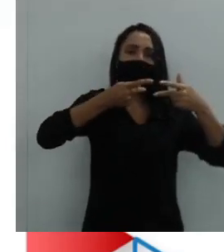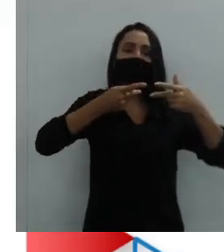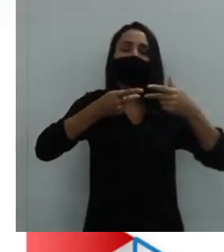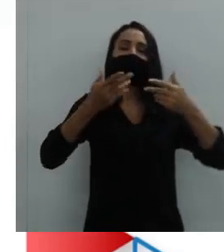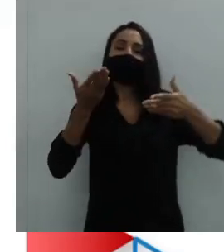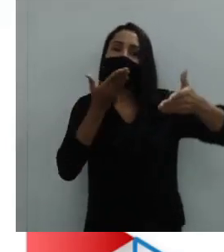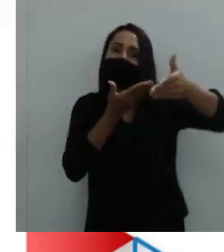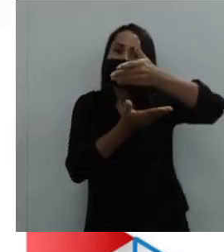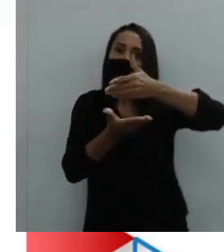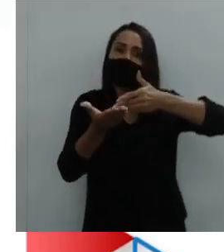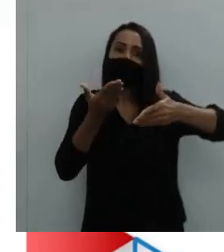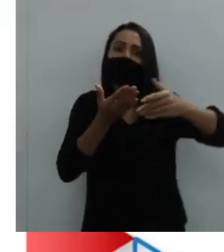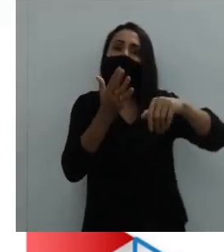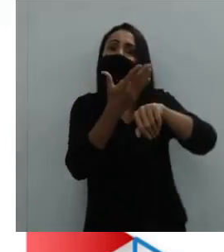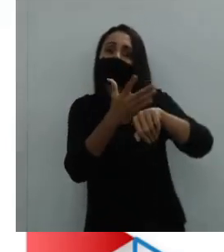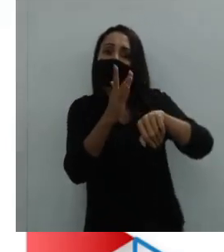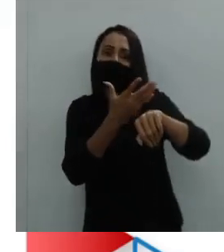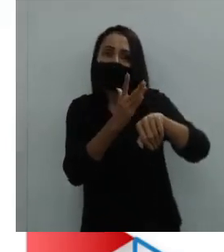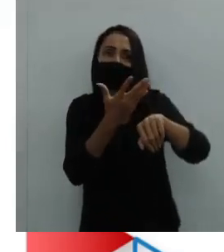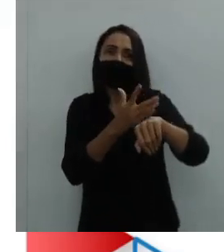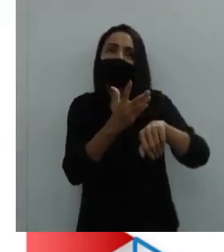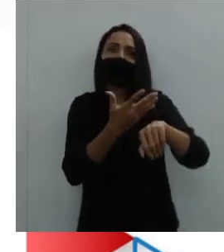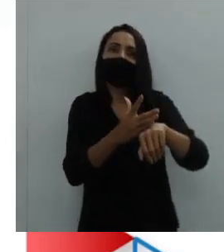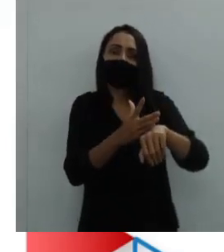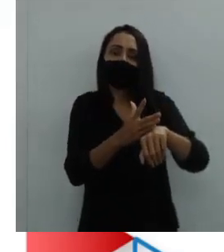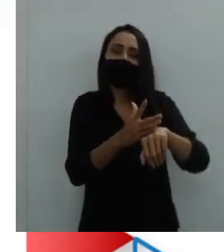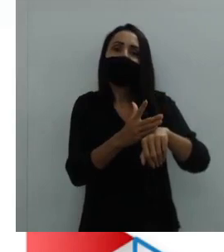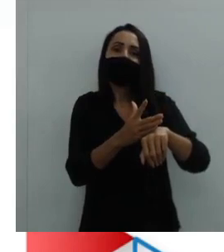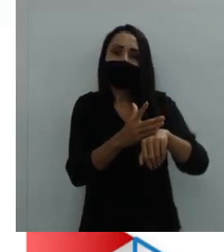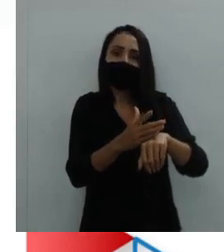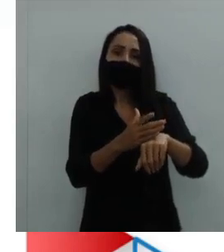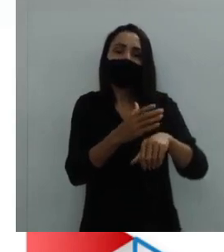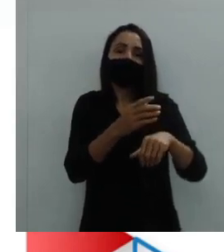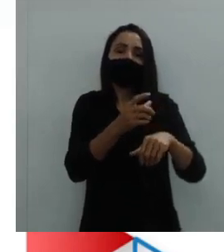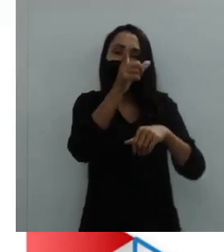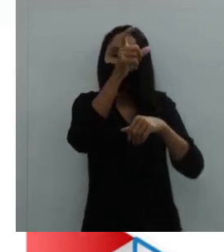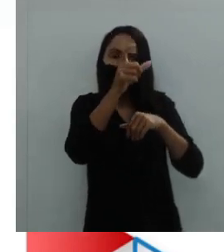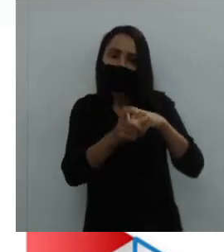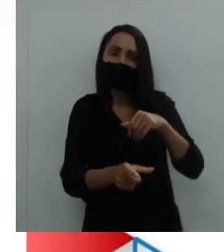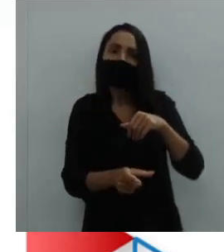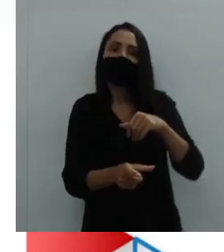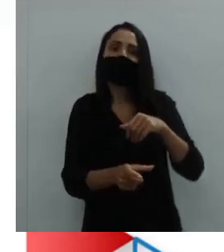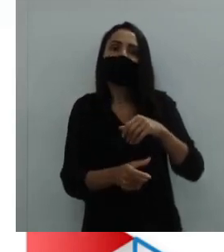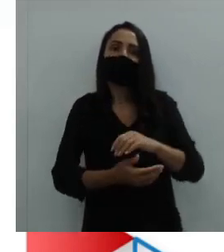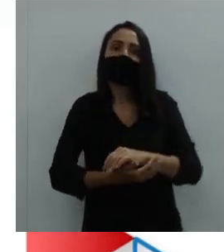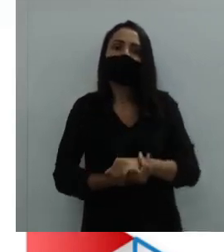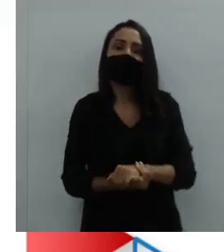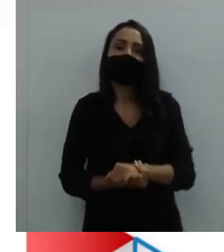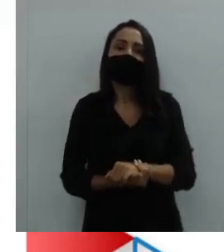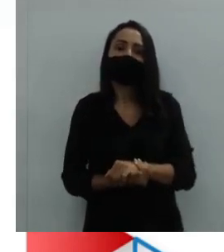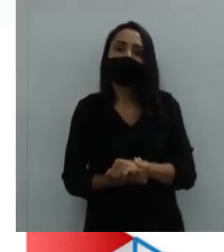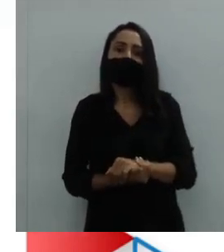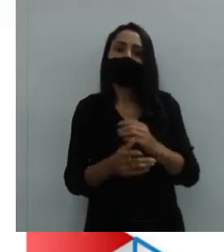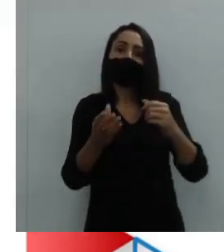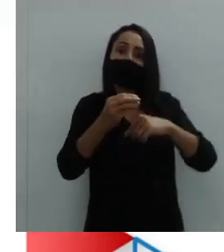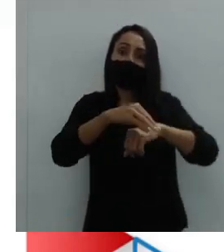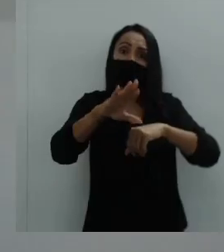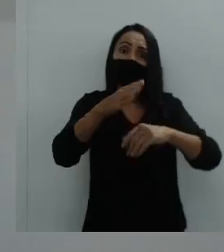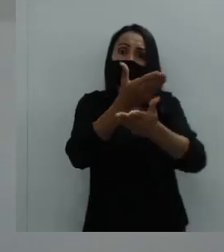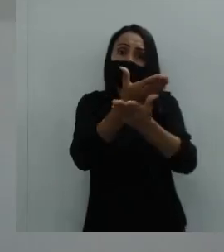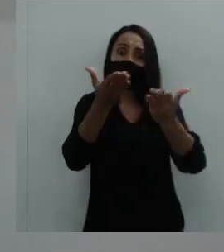você treinar cidadania em sala de aula. Então, deixo a dica para